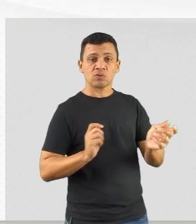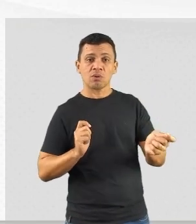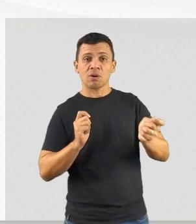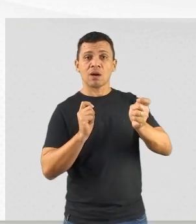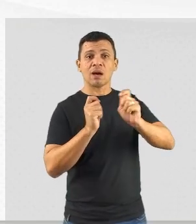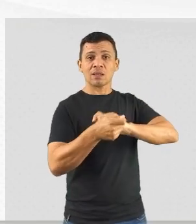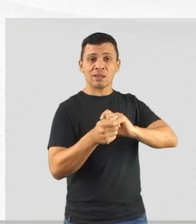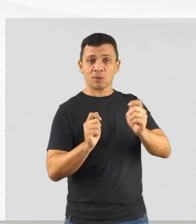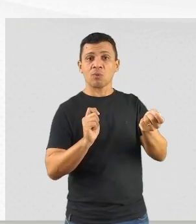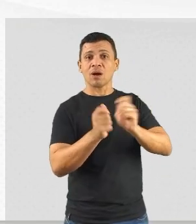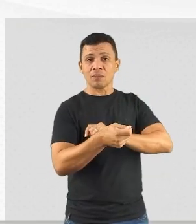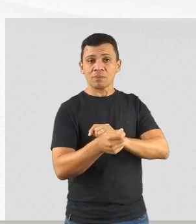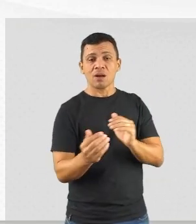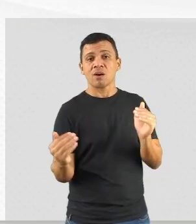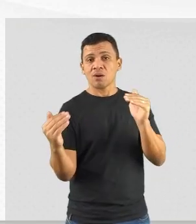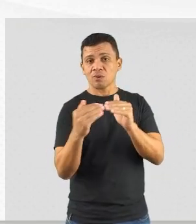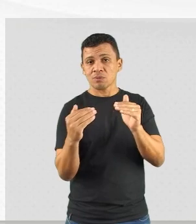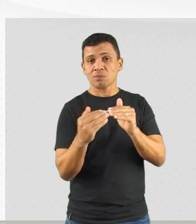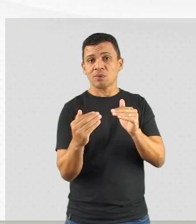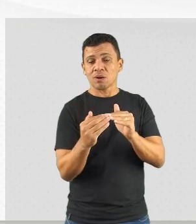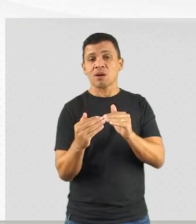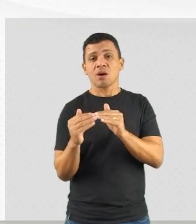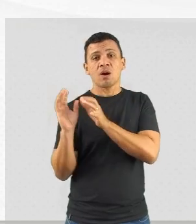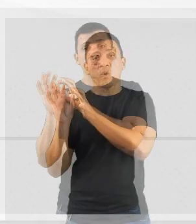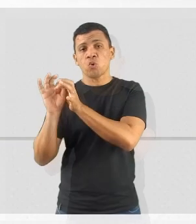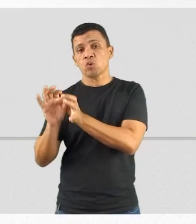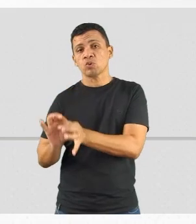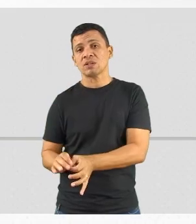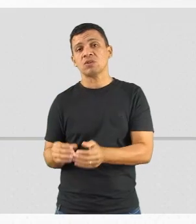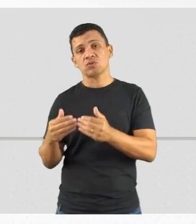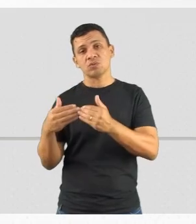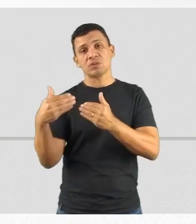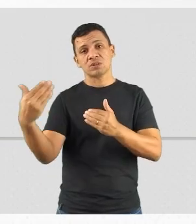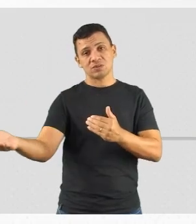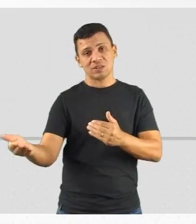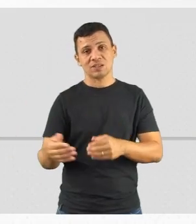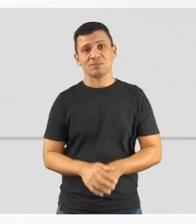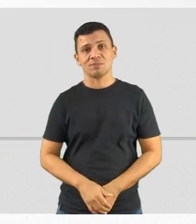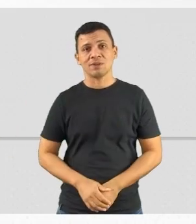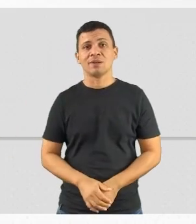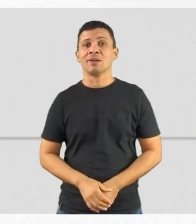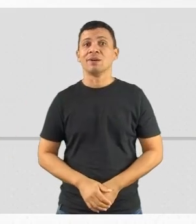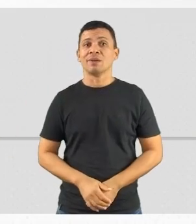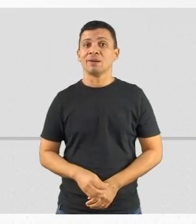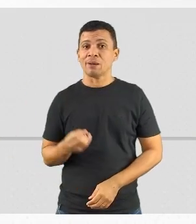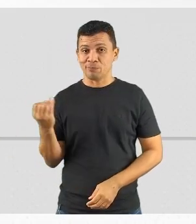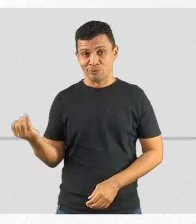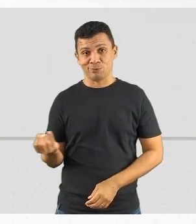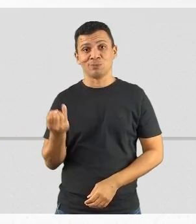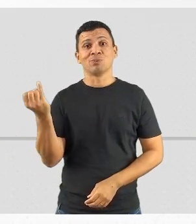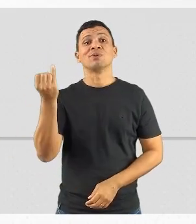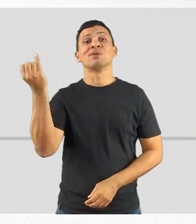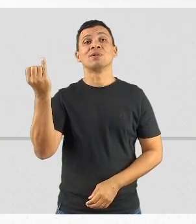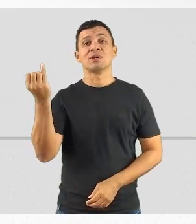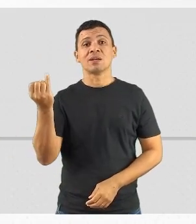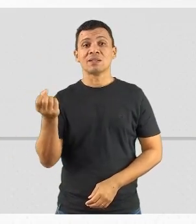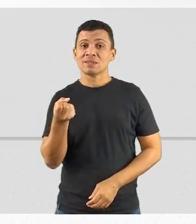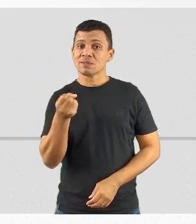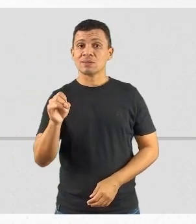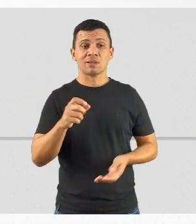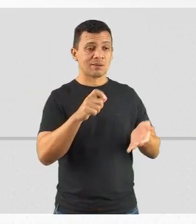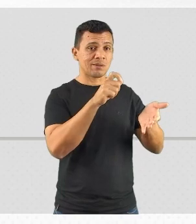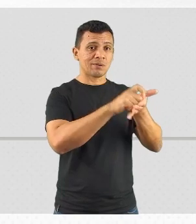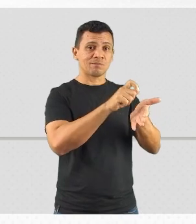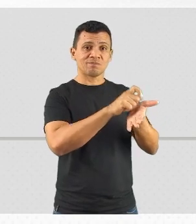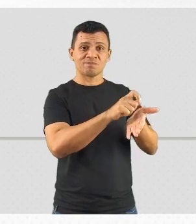realidade ou ao contexto externo. E essa coerência externa ela é muito importante, porque se eu estou produzindo e coloco